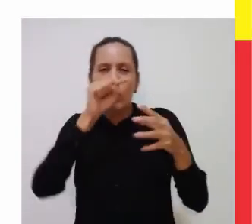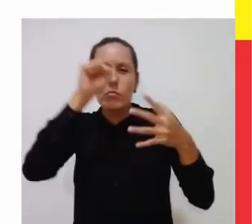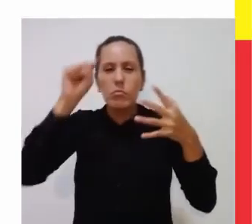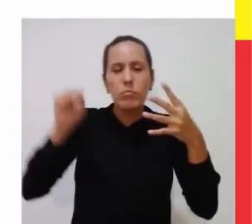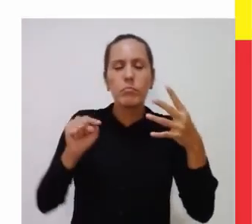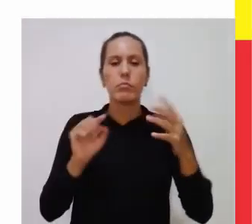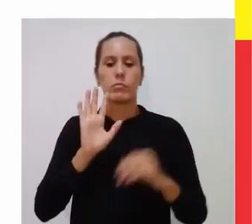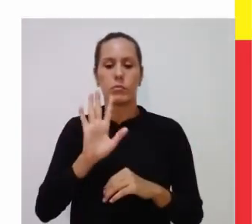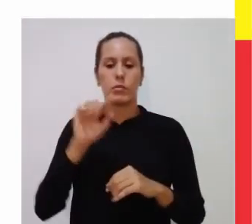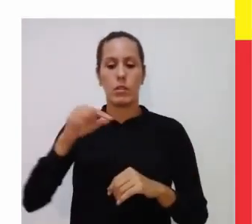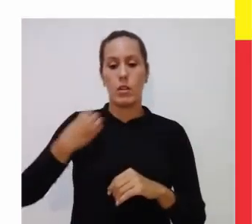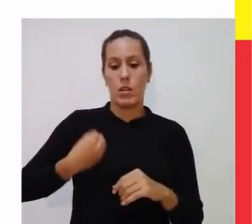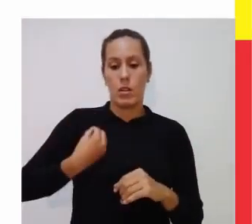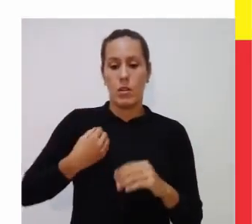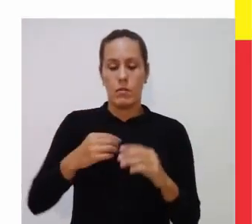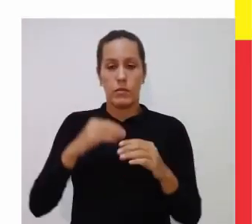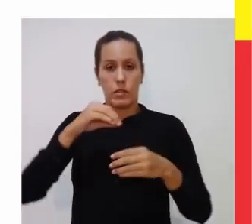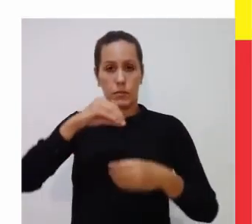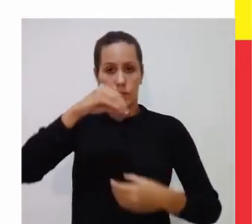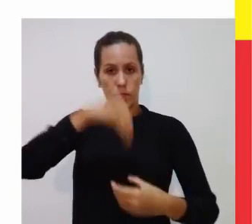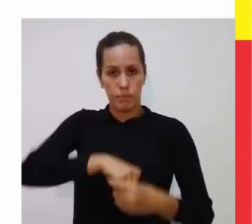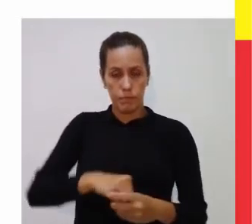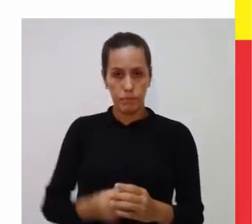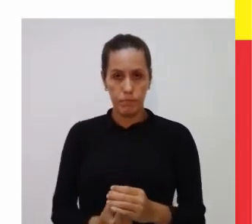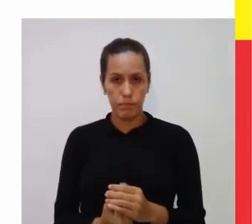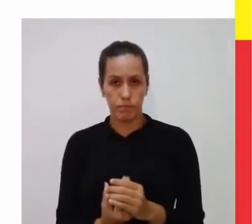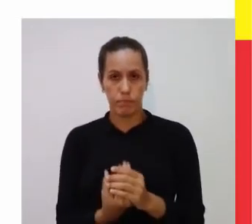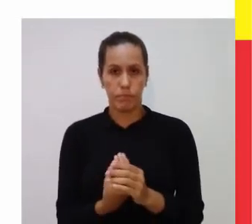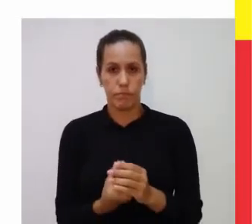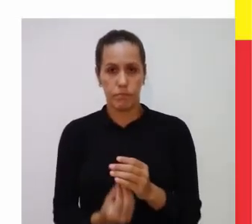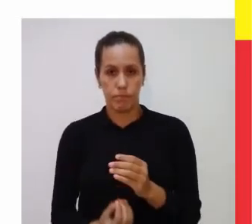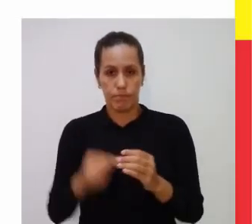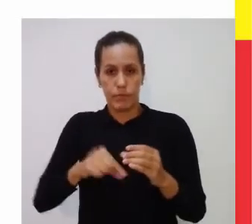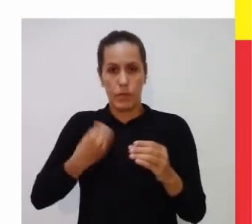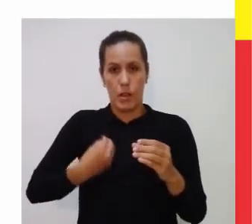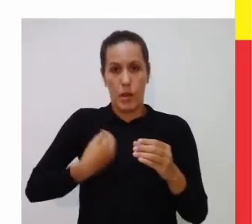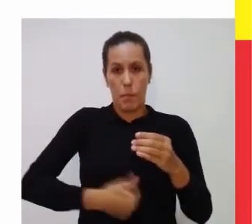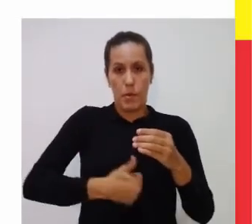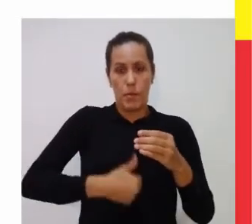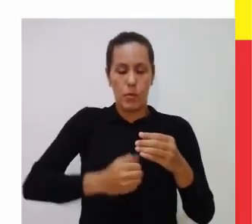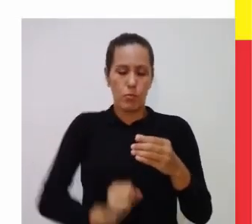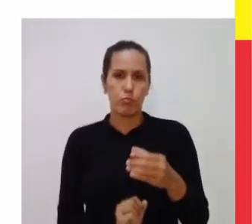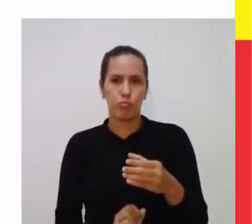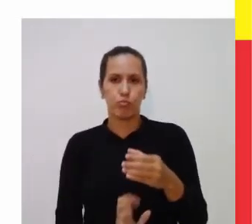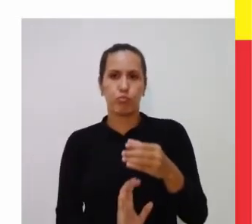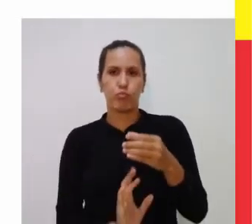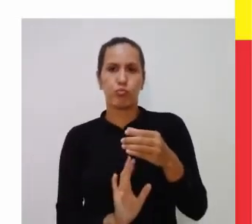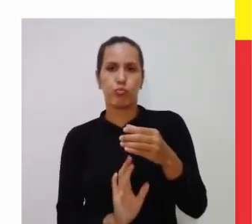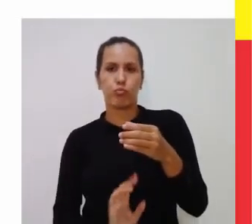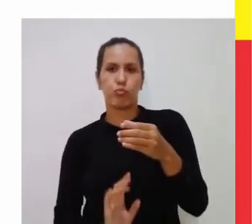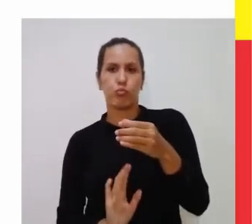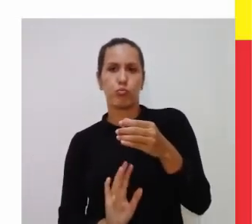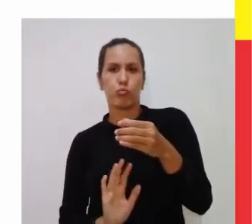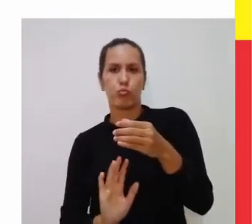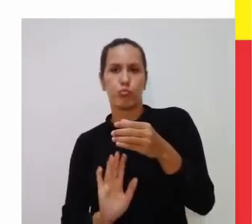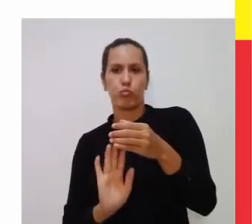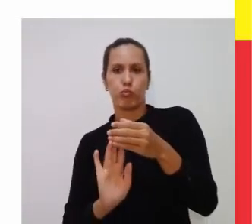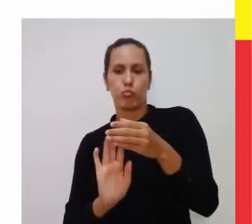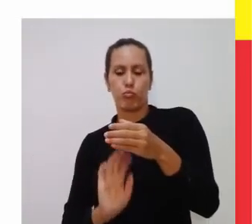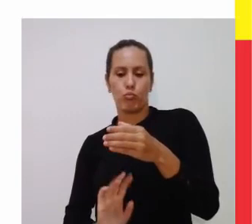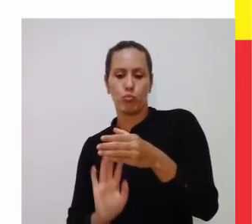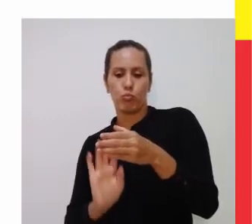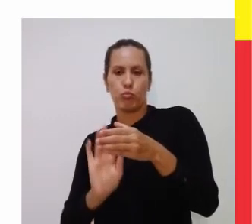o vulcão ele vai ter a sua câmara magmática como a primeira formação de onde vai sair o lava. A lava. Então, a lava, ela vai